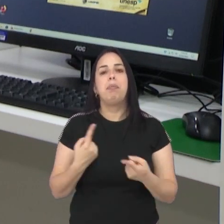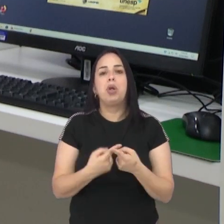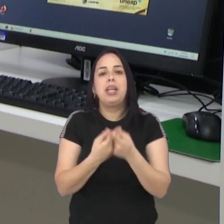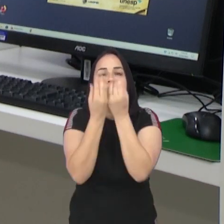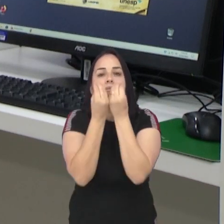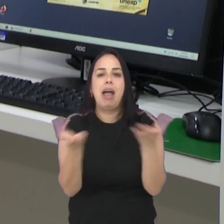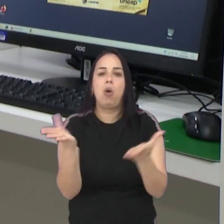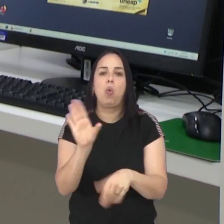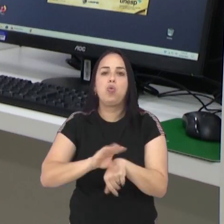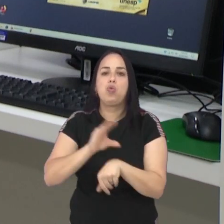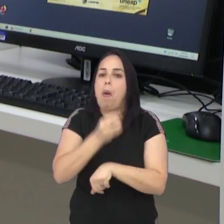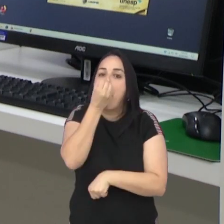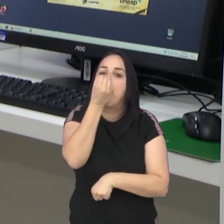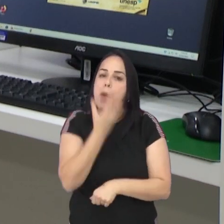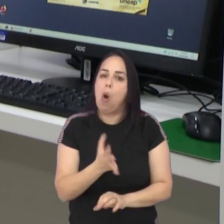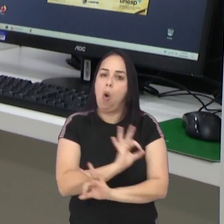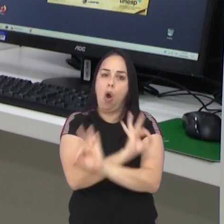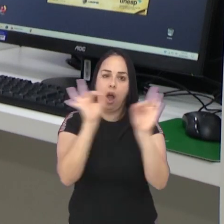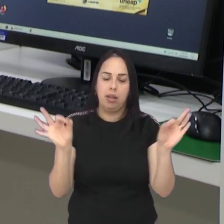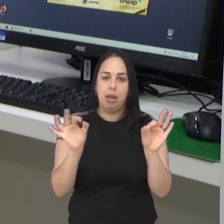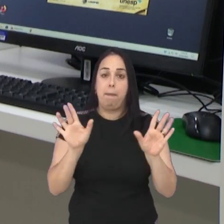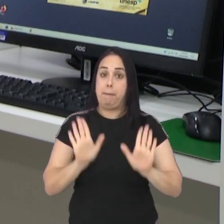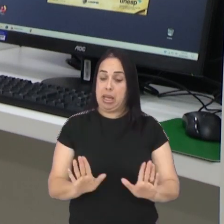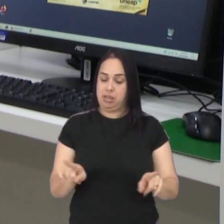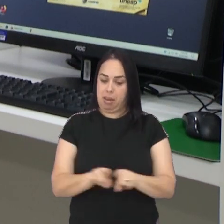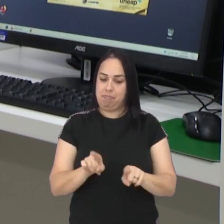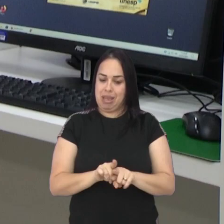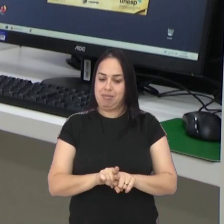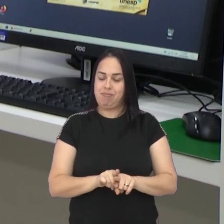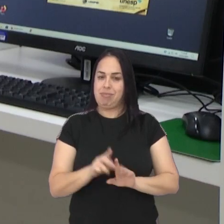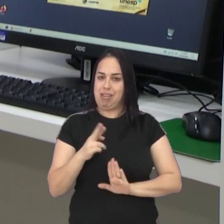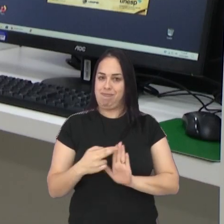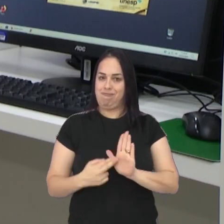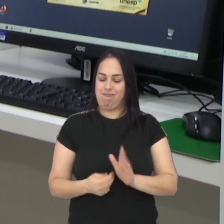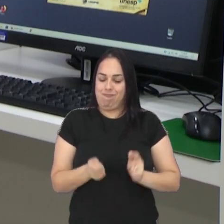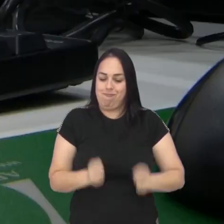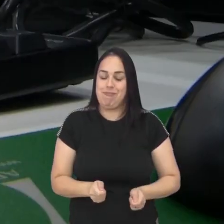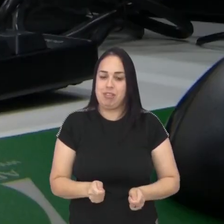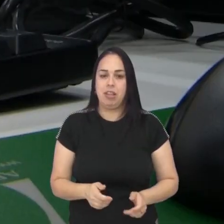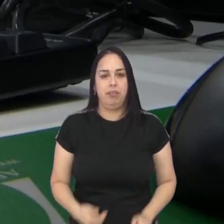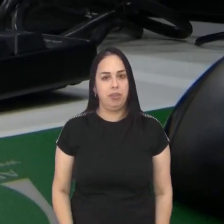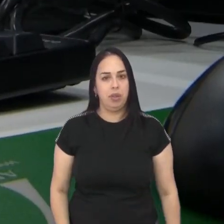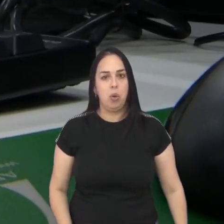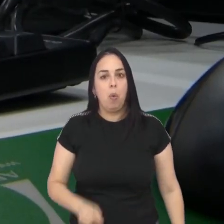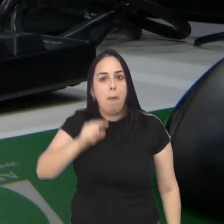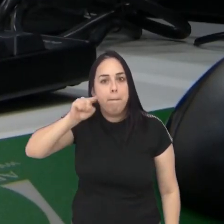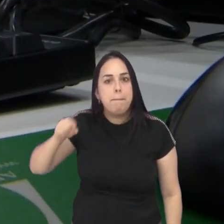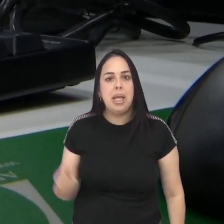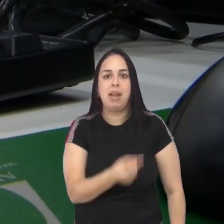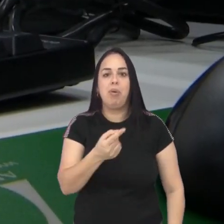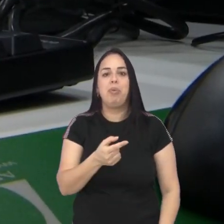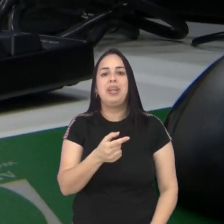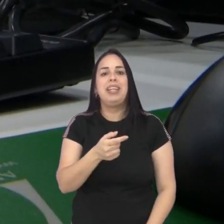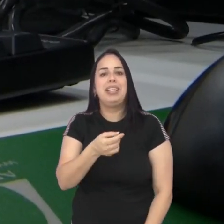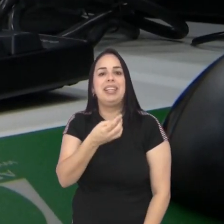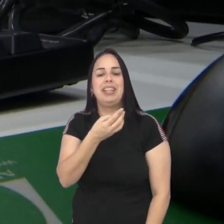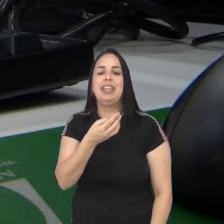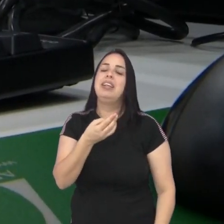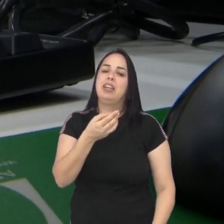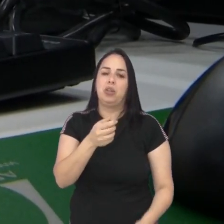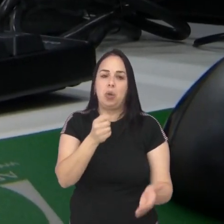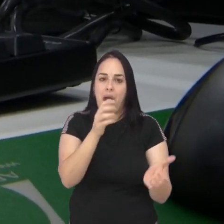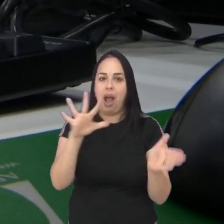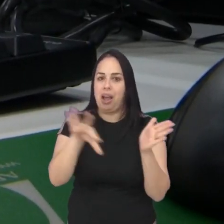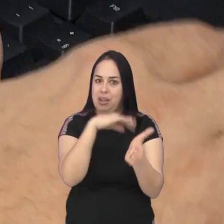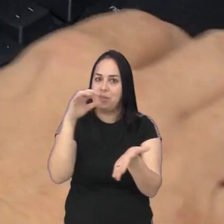medida que você oferece bons cursos e você é disciplinado, você só tem a aprender. Hoje são mais de 1.300.000